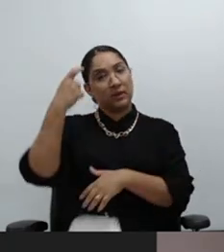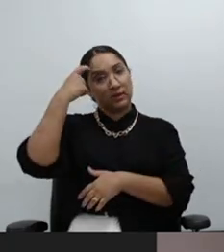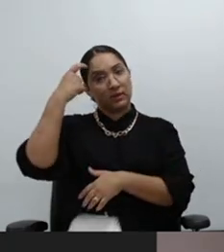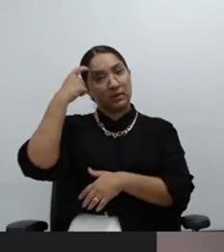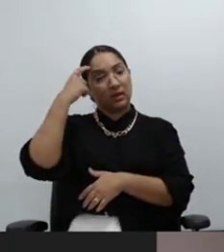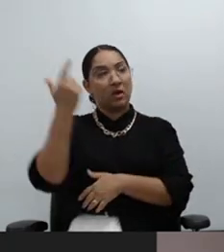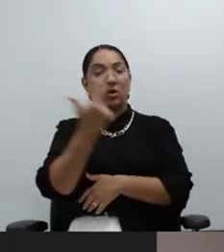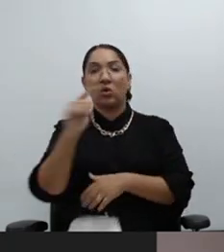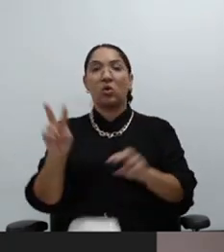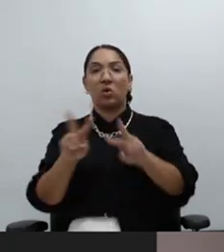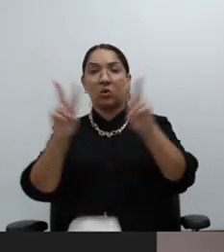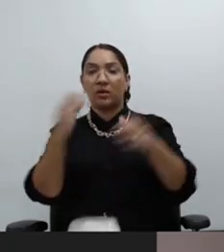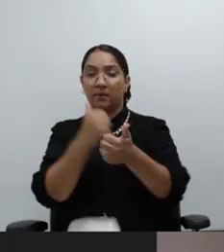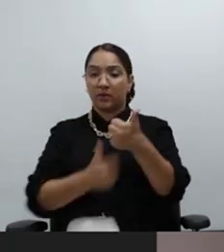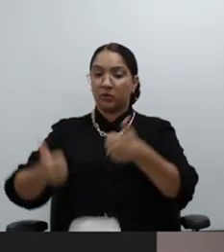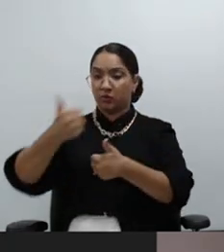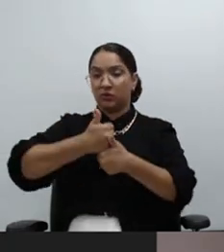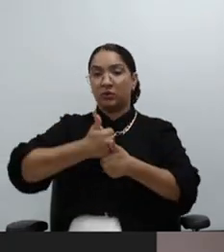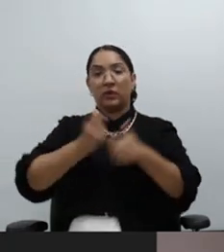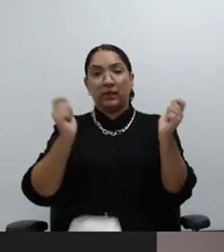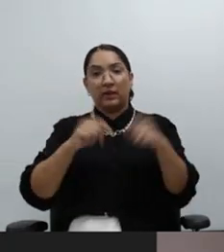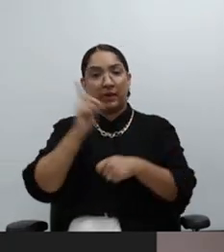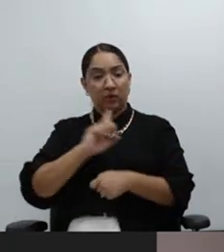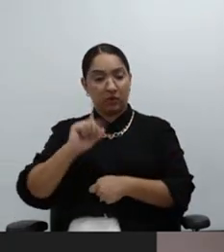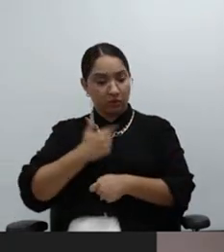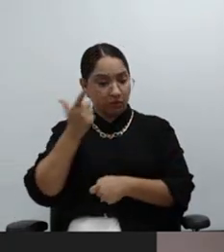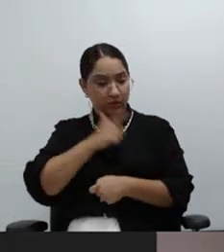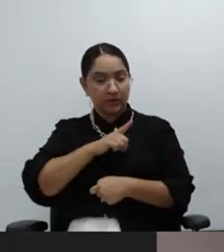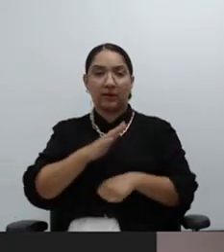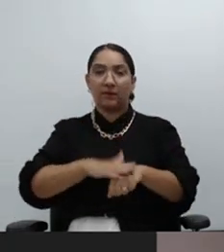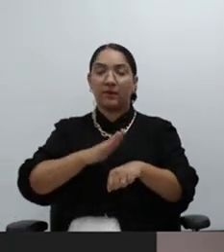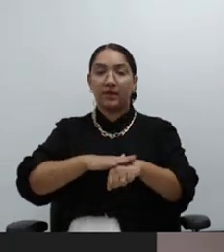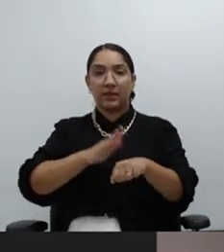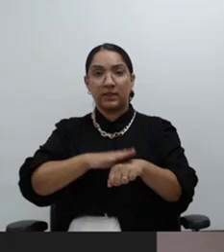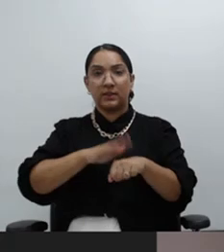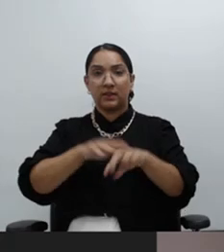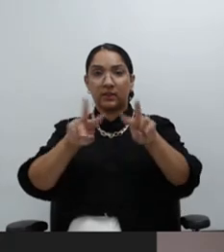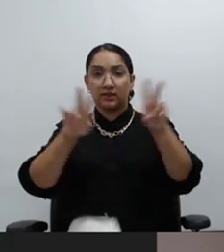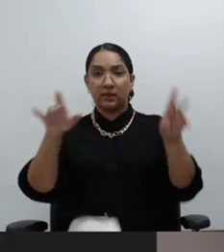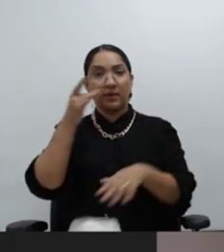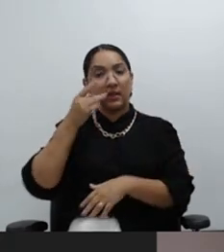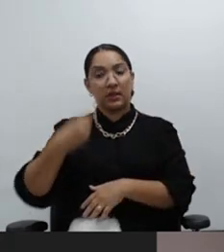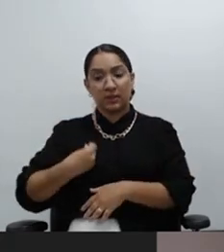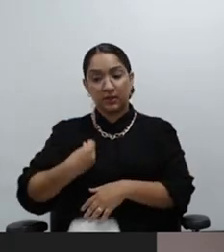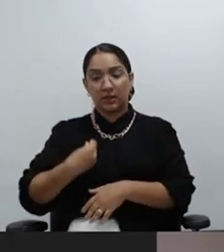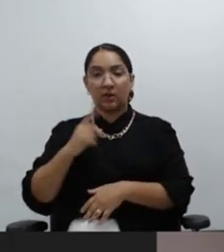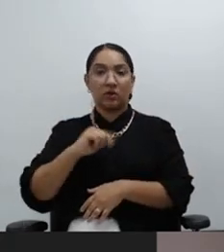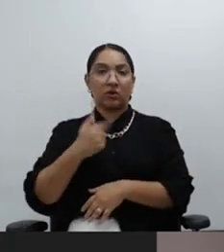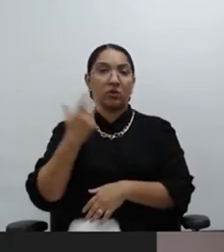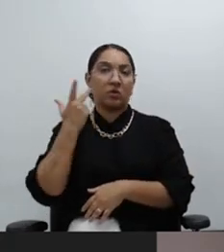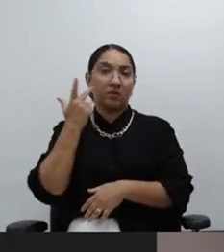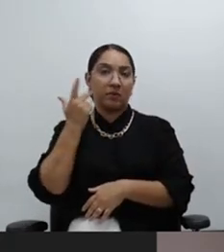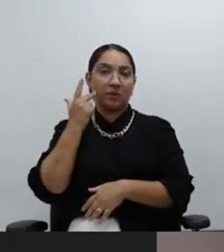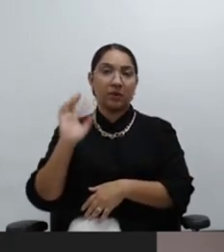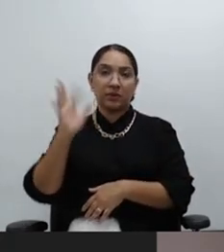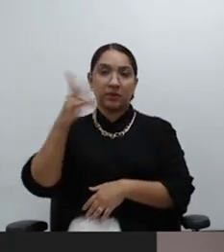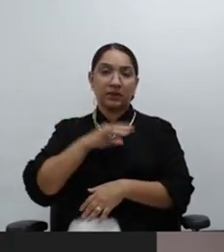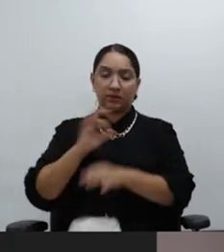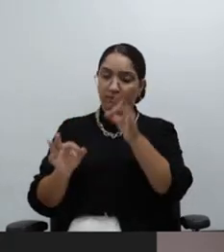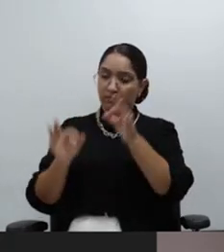outra solução, de maneira que a gente consiga realizar as sessões presencialmente, como, por exemplo, a gente costuma fazer nas sessões de julgamento de